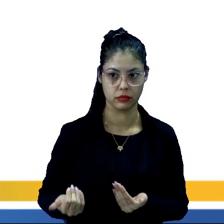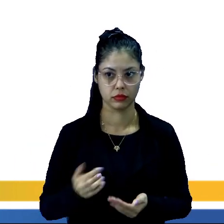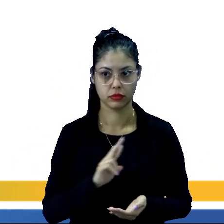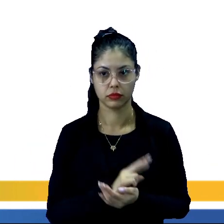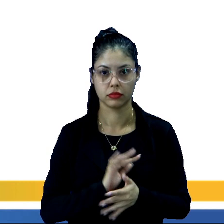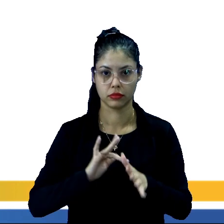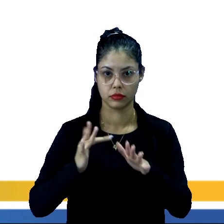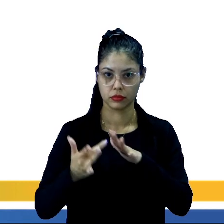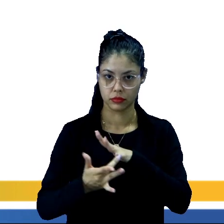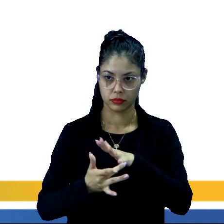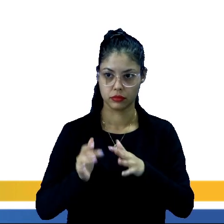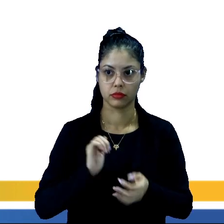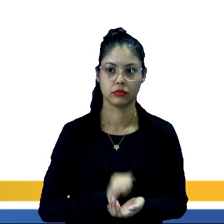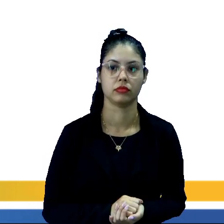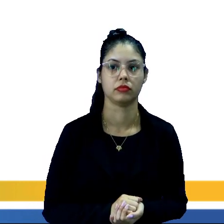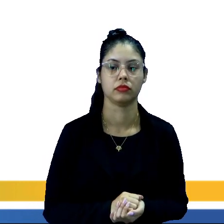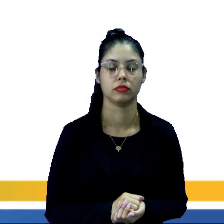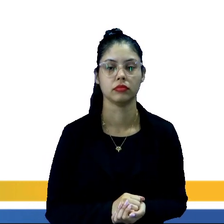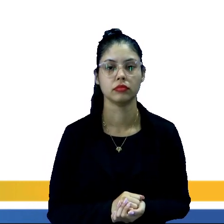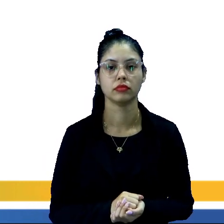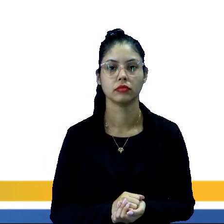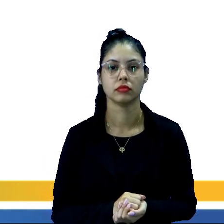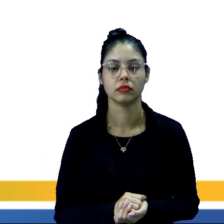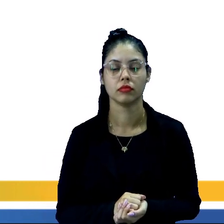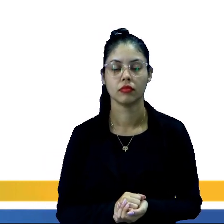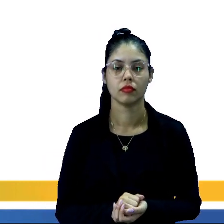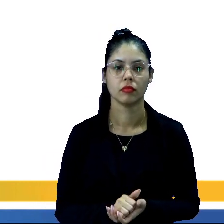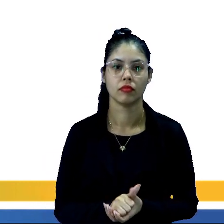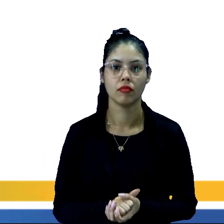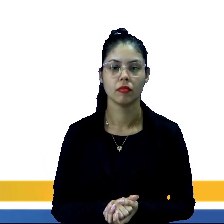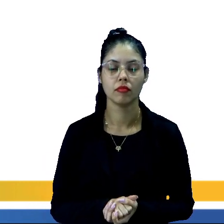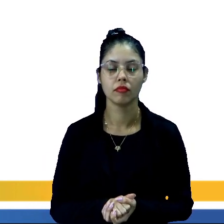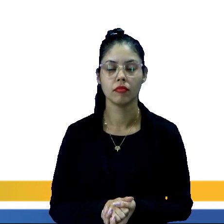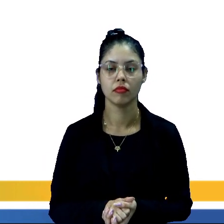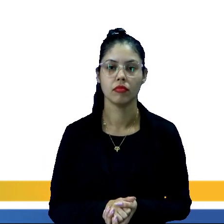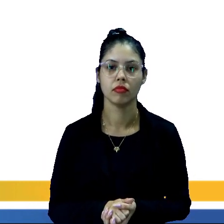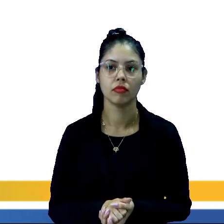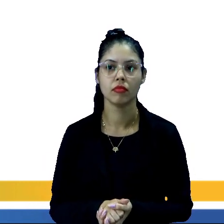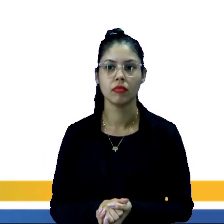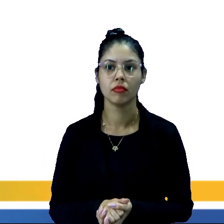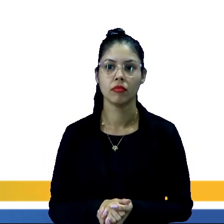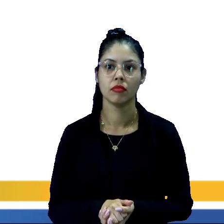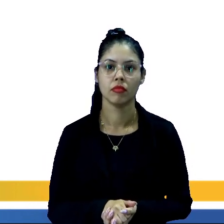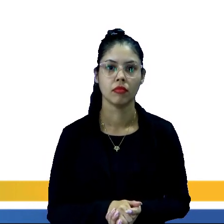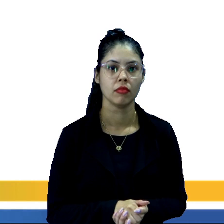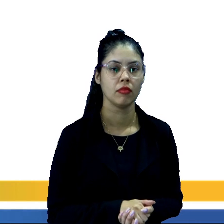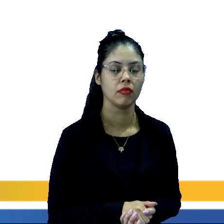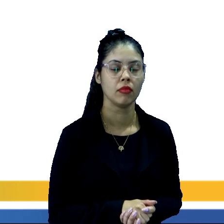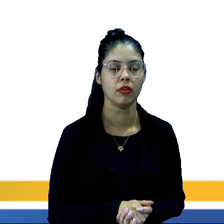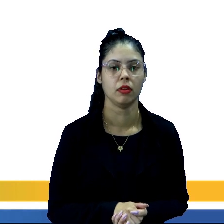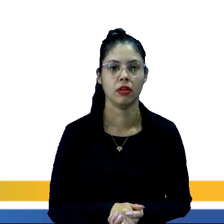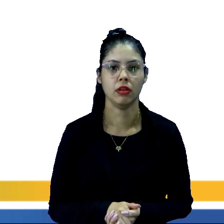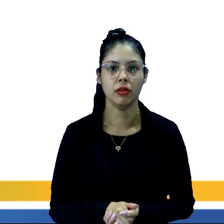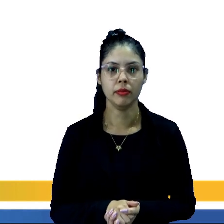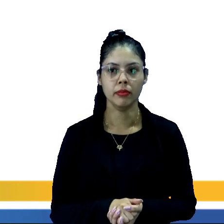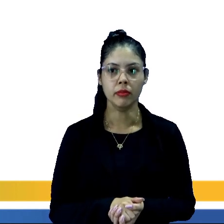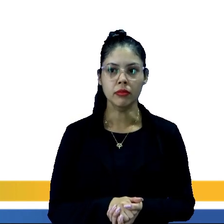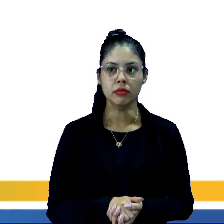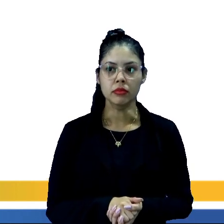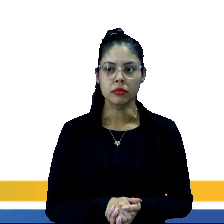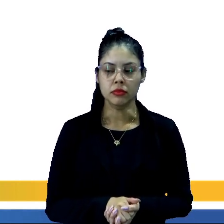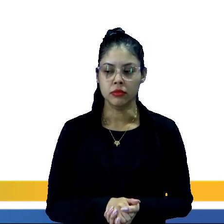sociais. Alguns companheiros e companheiras me han felicitado por el tema elegido. Outros, em cambio,